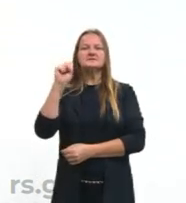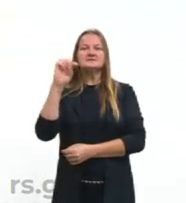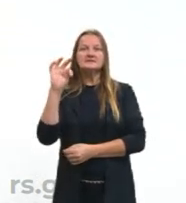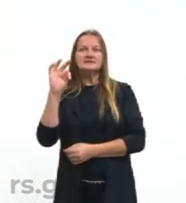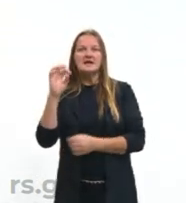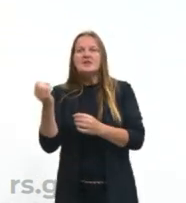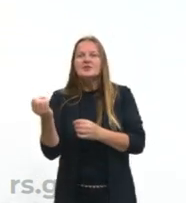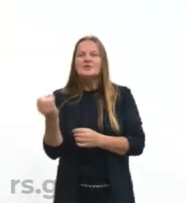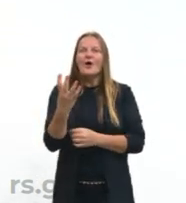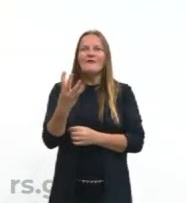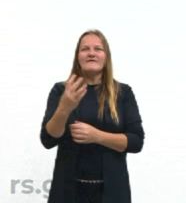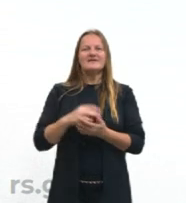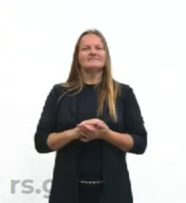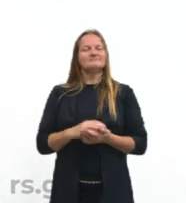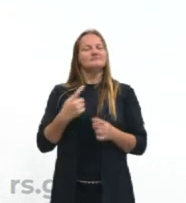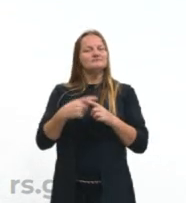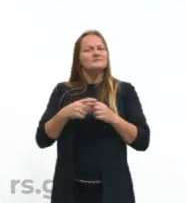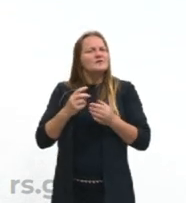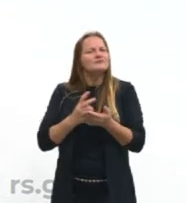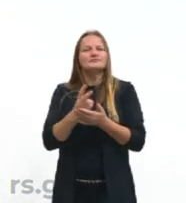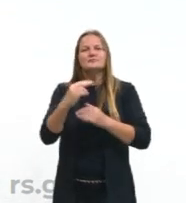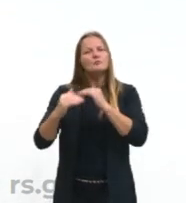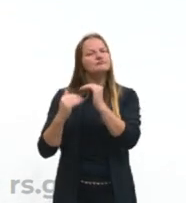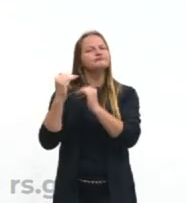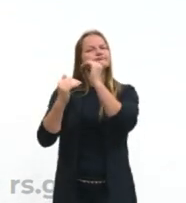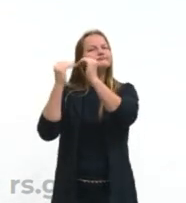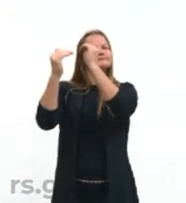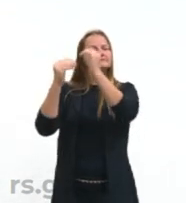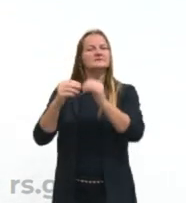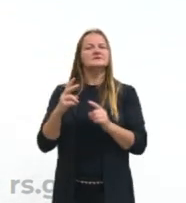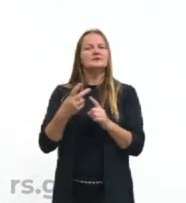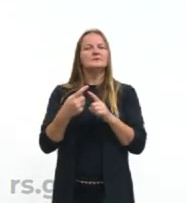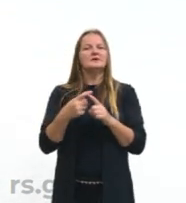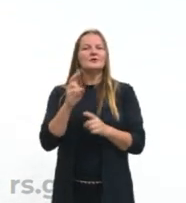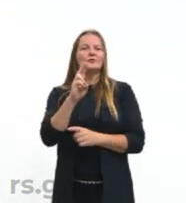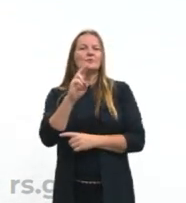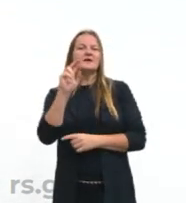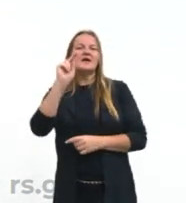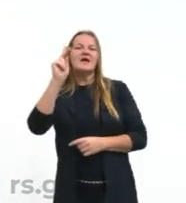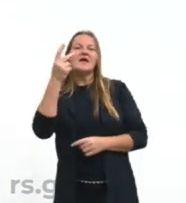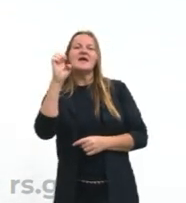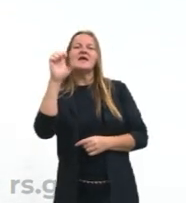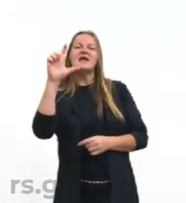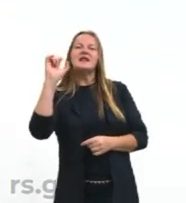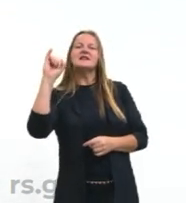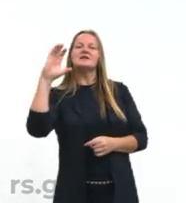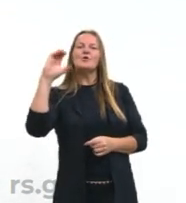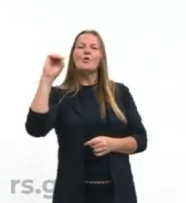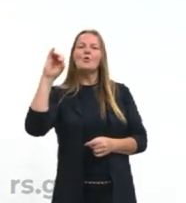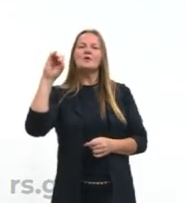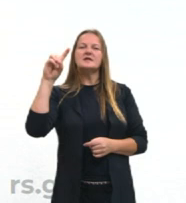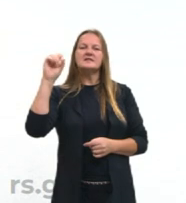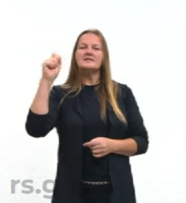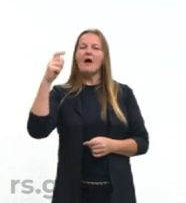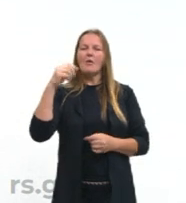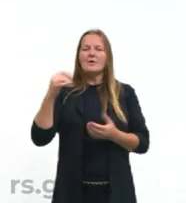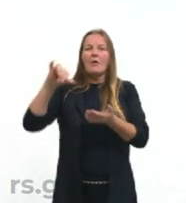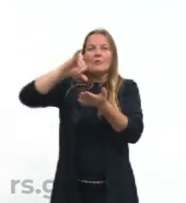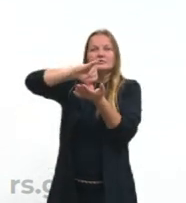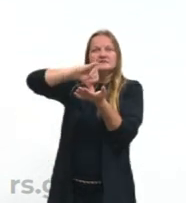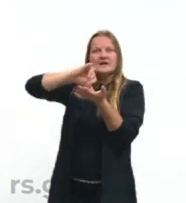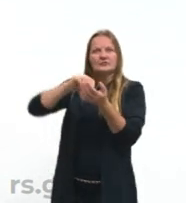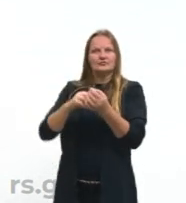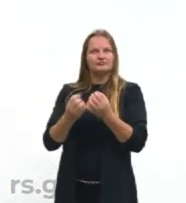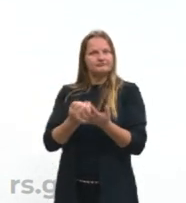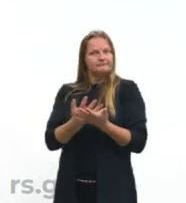esse processo então ele é continue e ele é helicoidal é o Considero que seja helicoidal e portanto esse processo